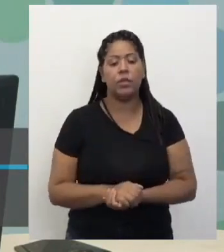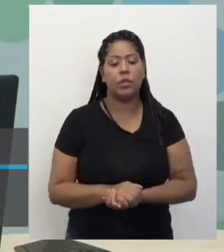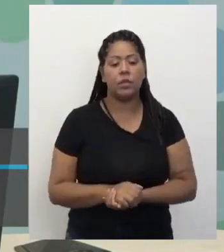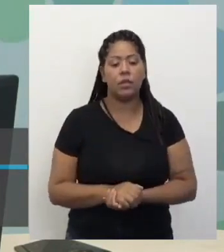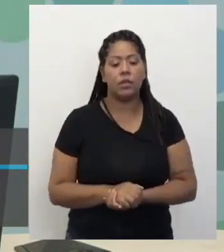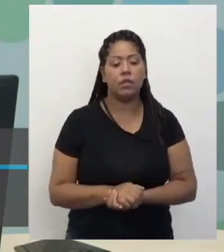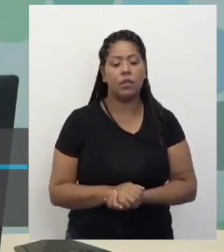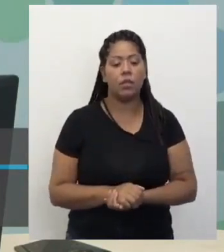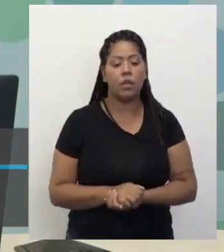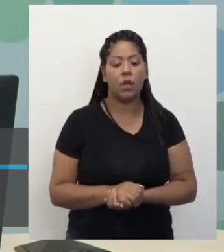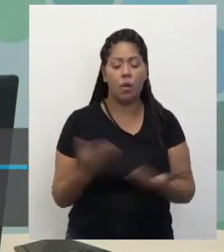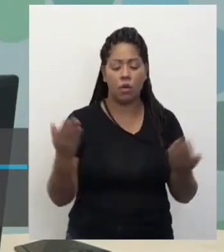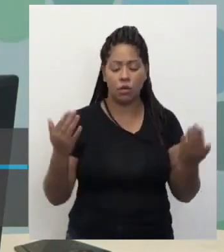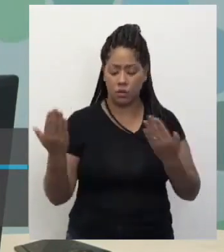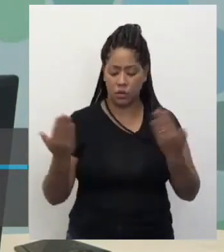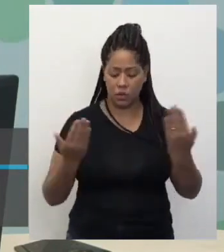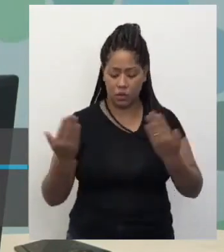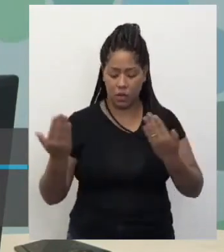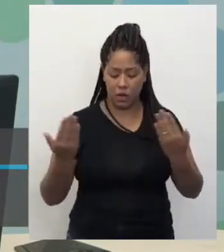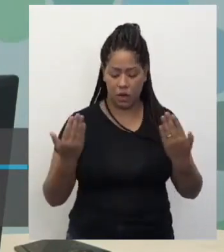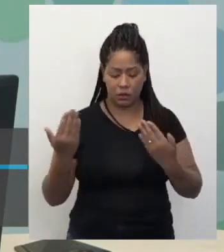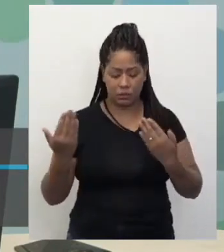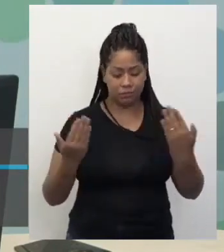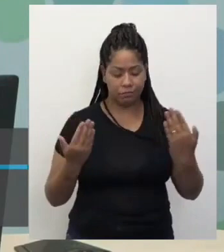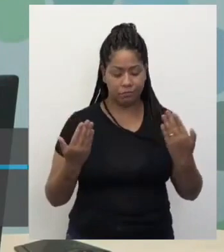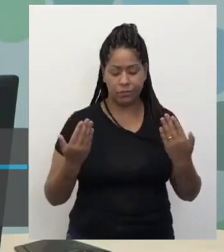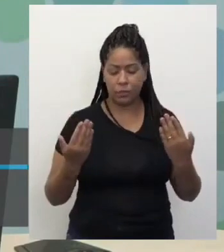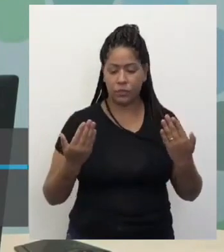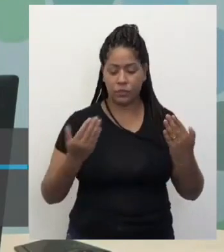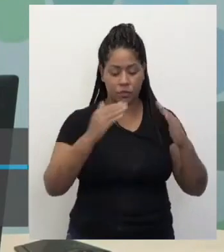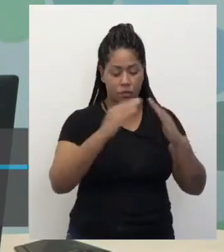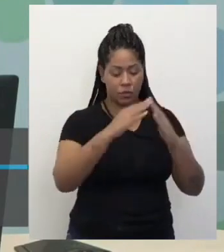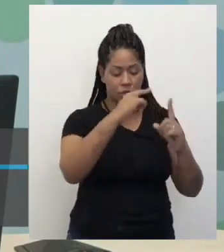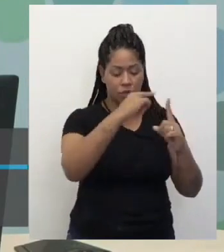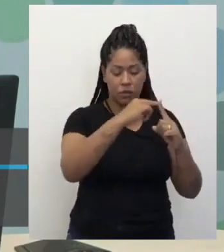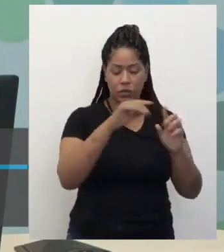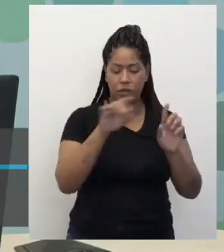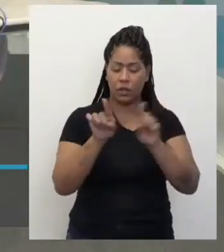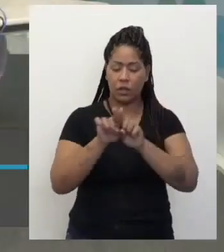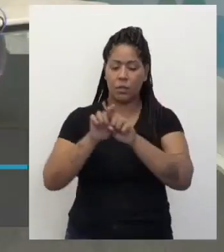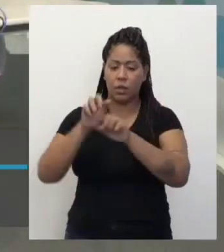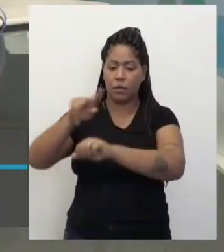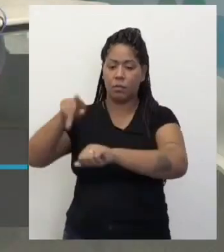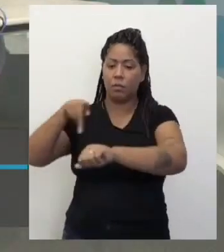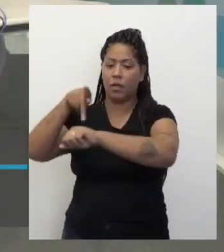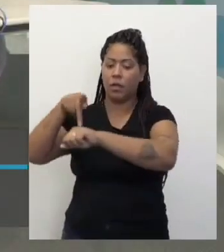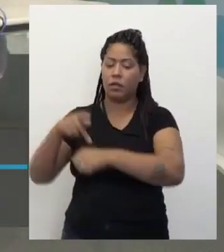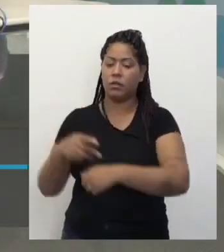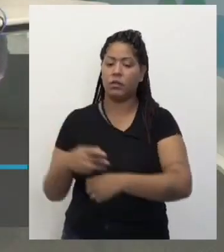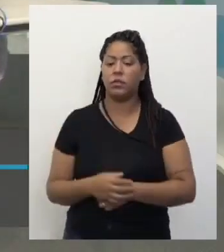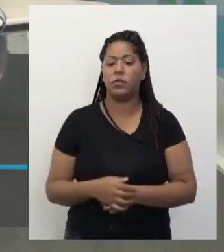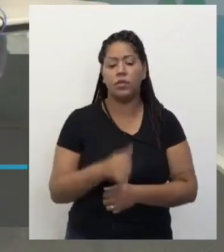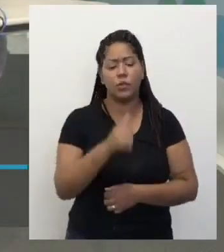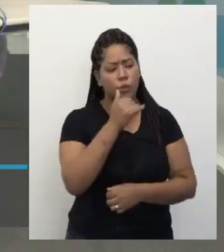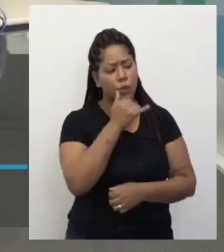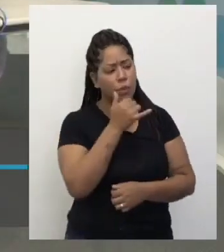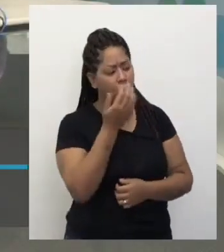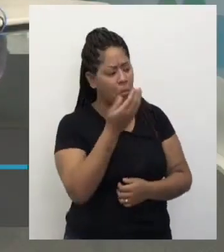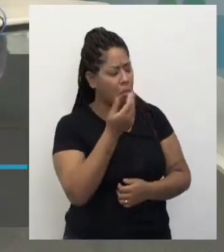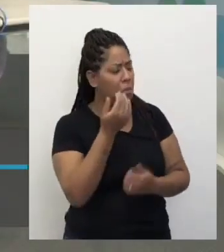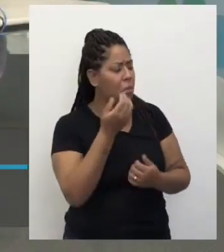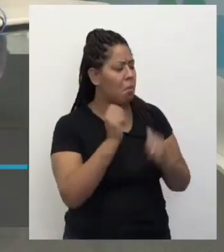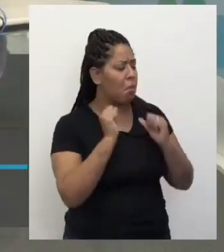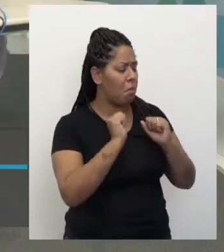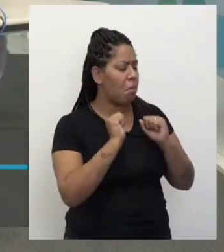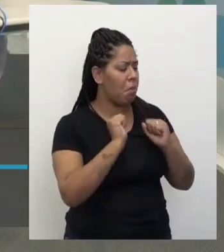essa relação próxima entre Estado e Igreja Católica. E essa imagem Ah, desculpa, Não, pode falar. A professora começou a falar,